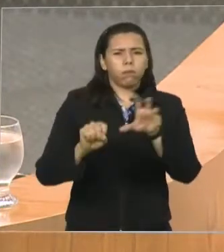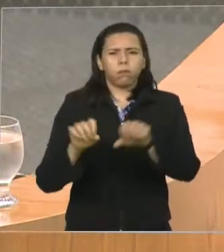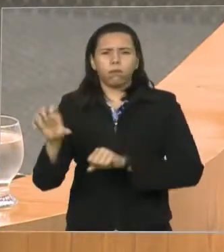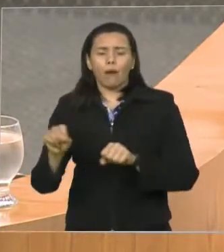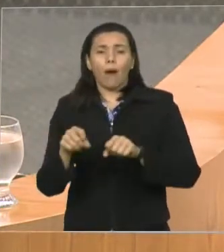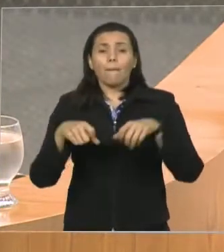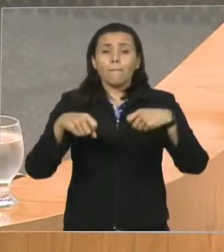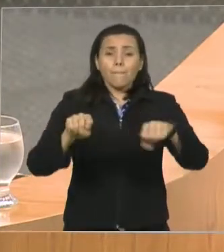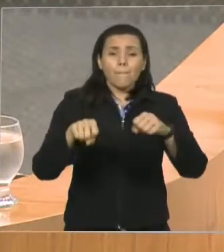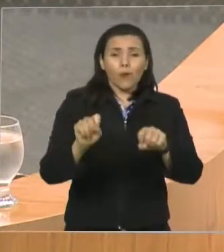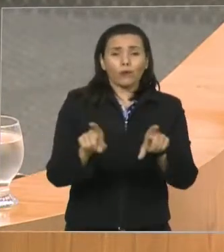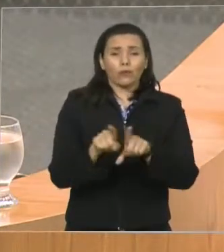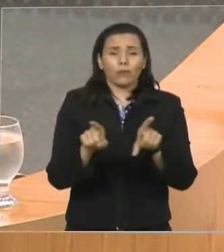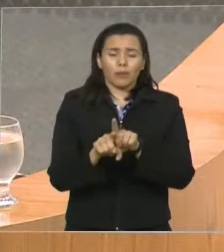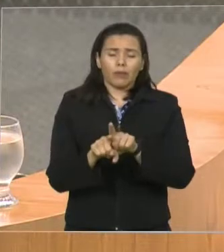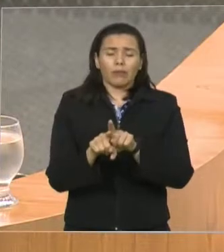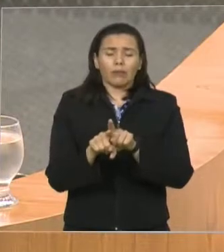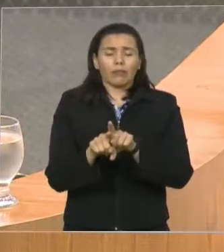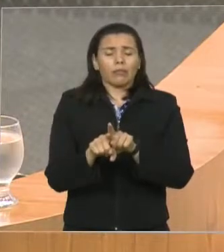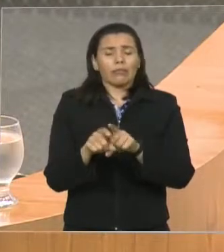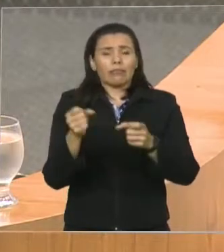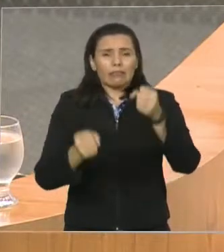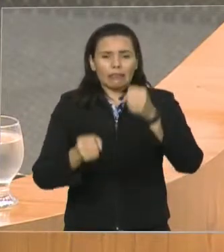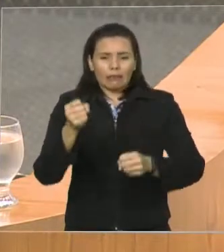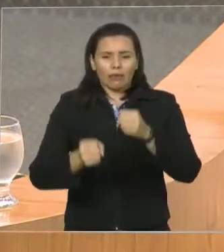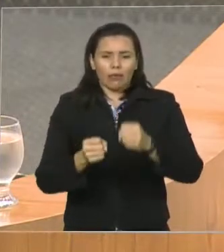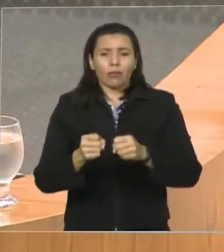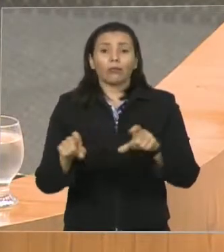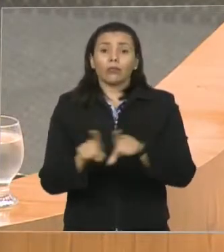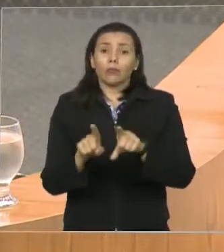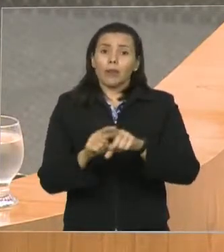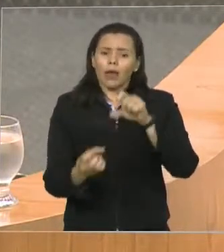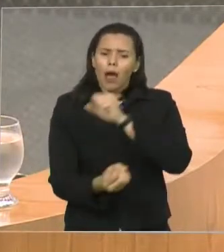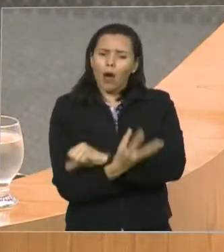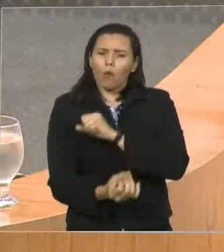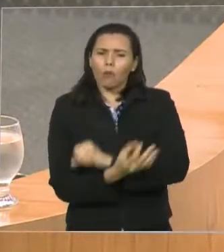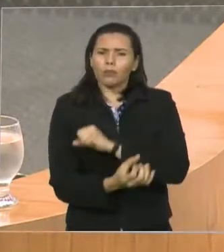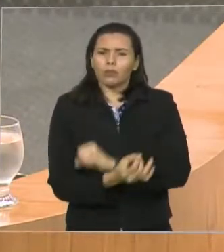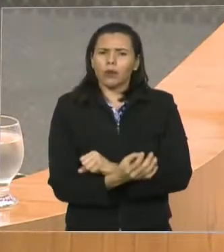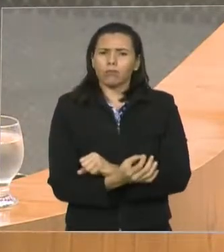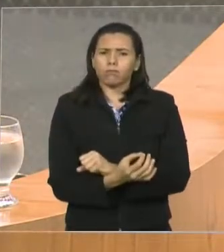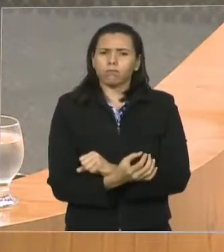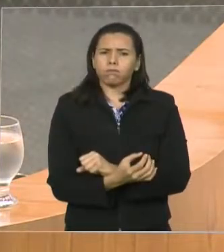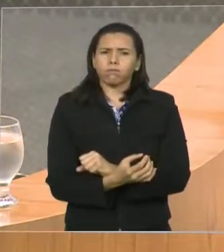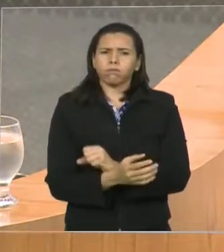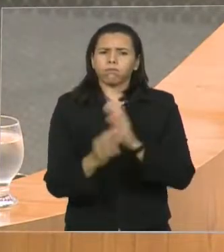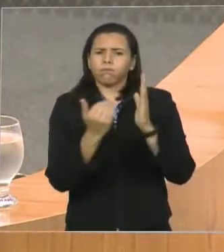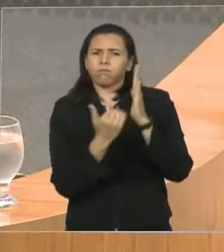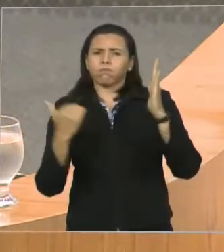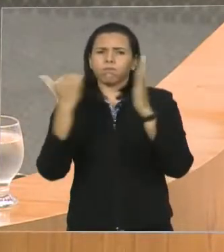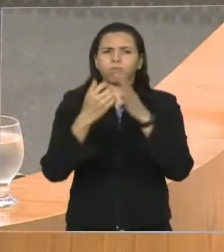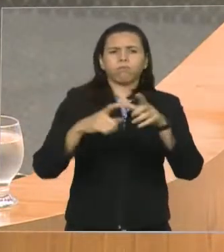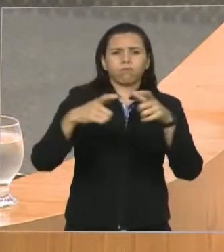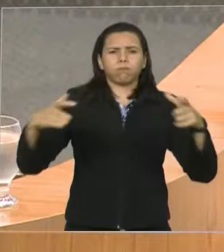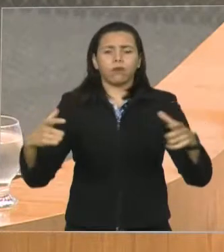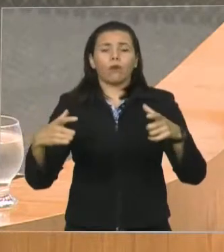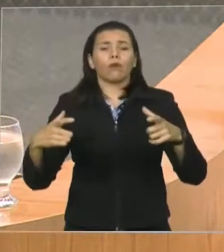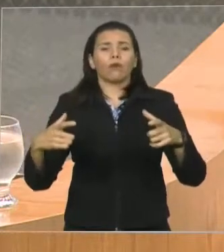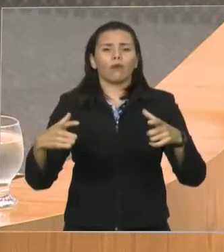avançou mais corrupção pelo enfrentamento do deputado Wellington.